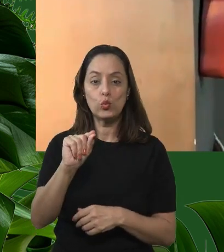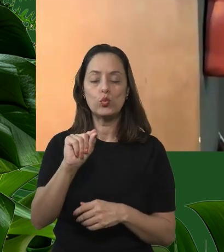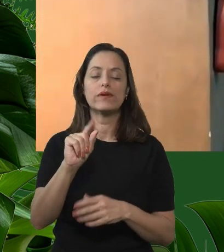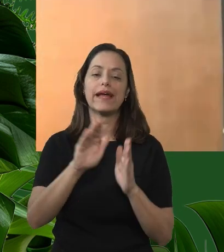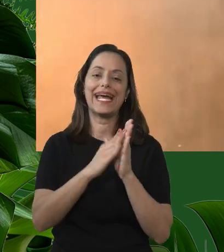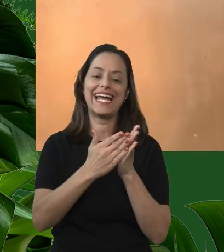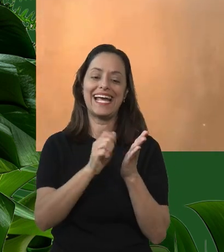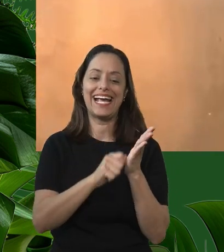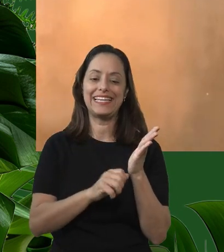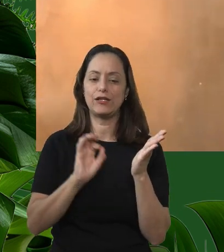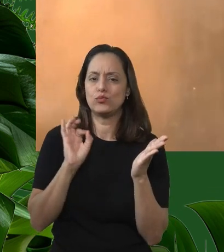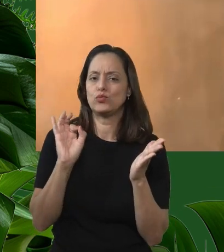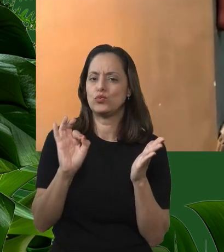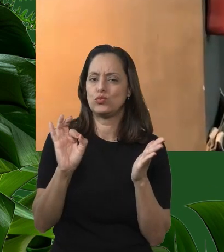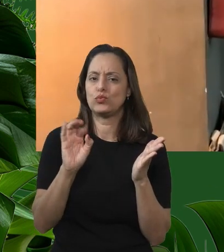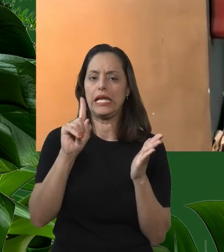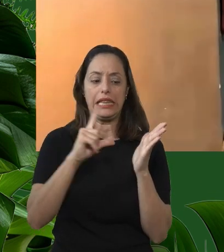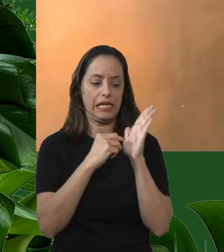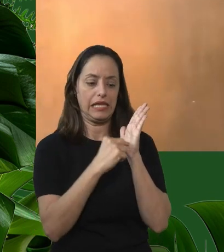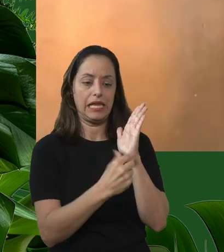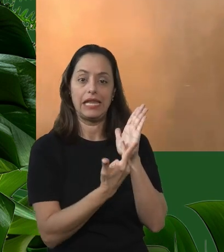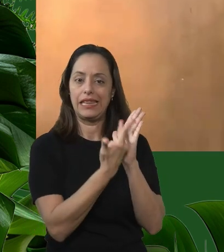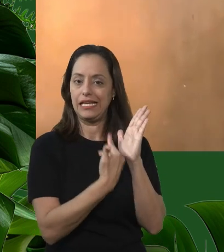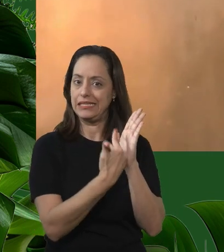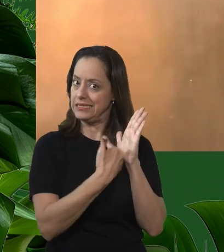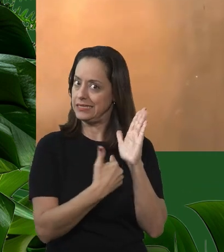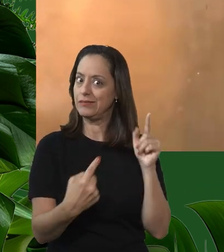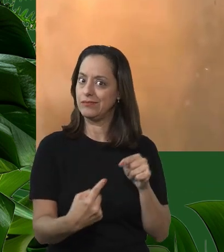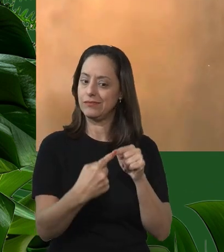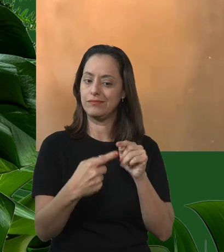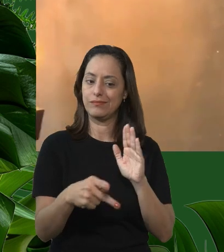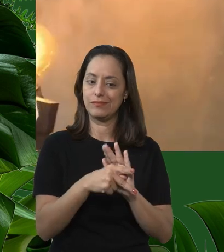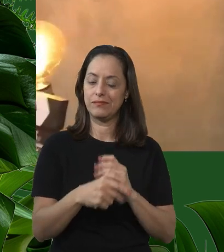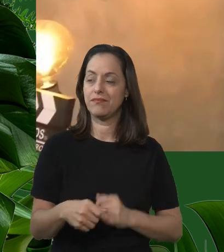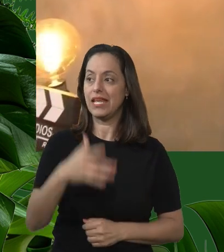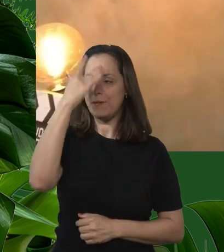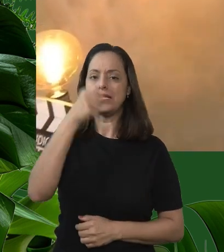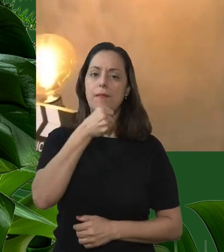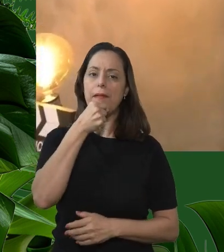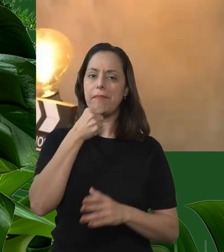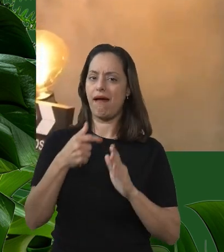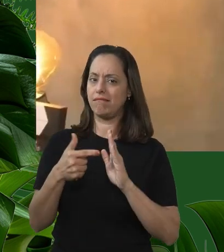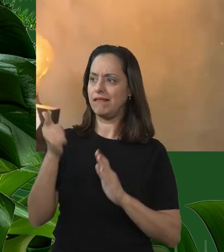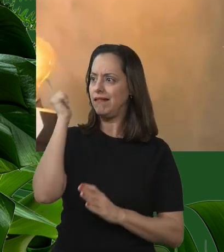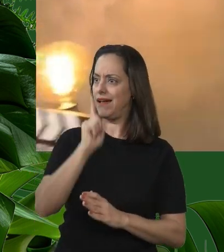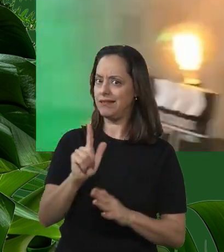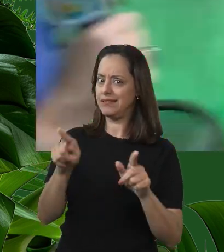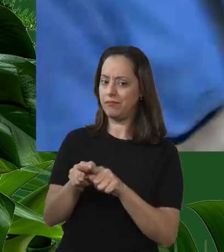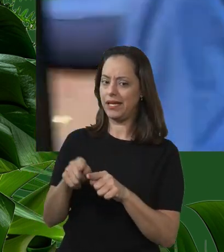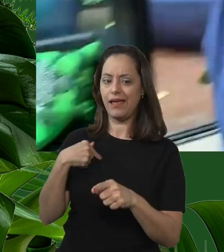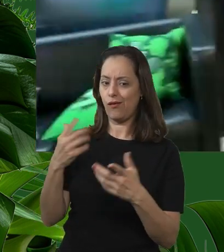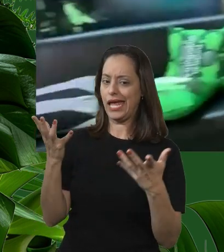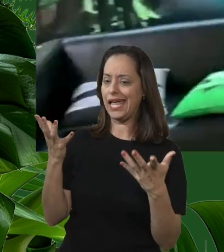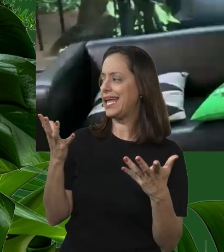também sofisticadíssimo. É tudo personalizado, Gabriel. Tudo chique. Pois é. Olha Apresentador só. ganha? Eu sei que você deu uma reivindicada ali, mas eu queria